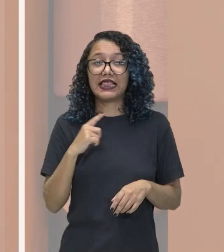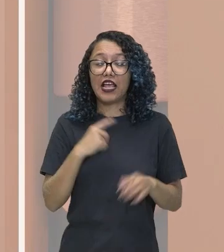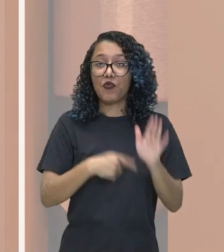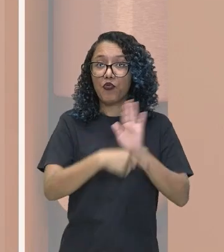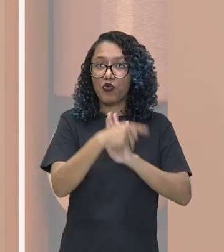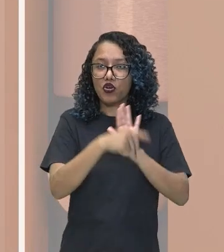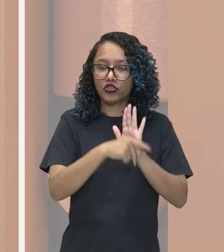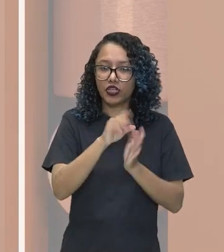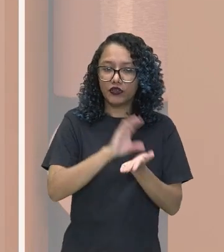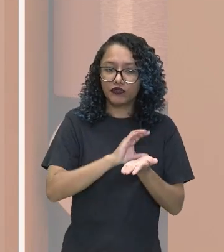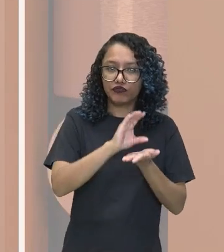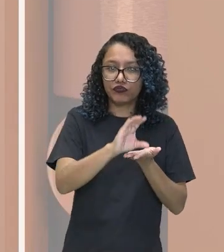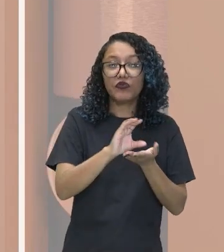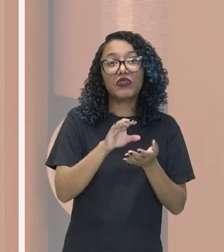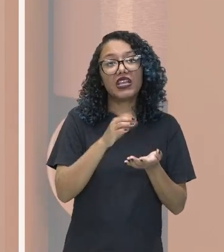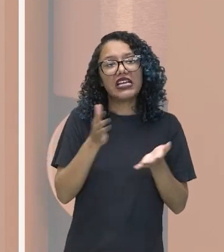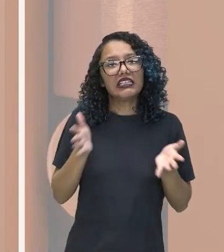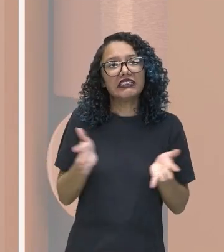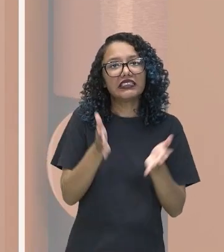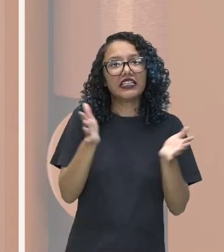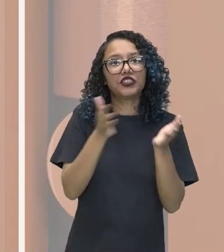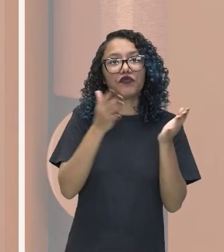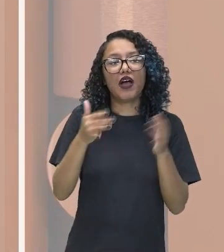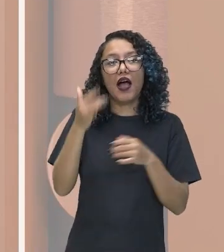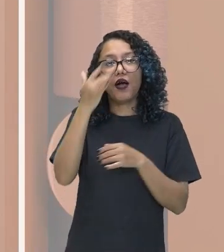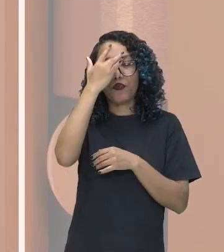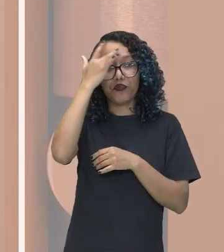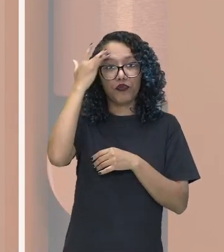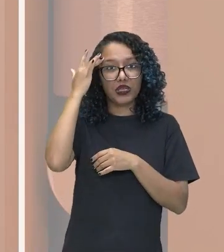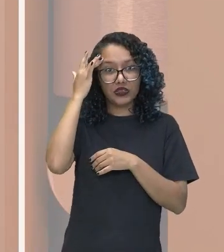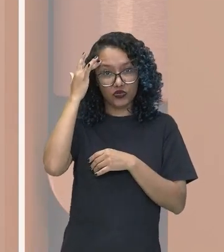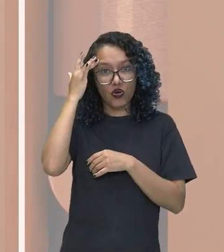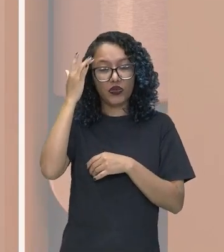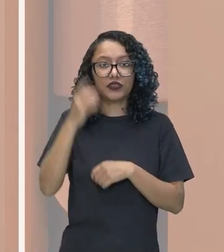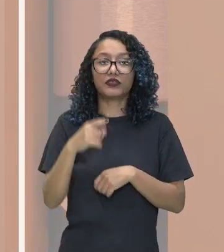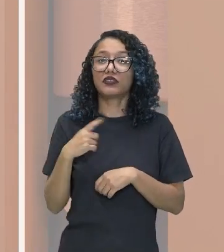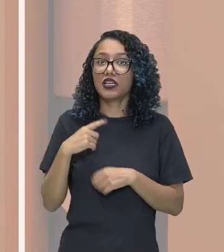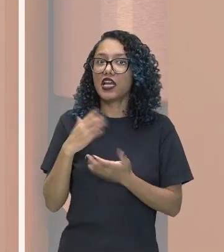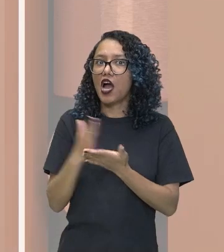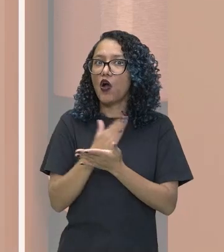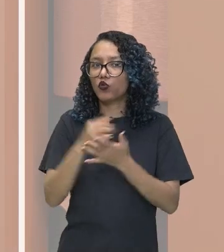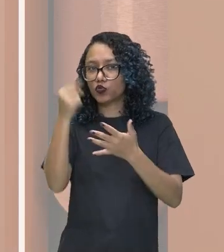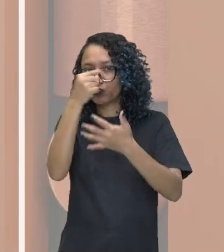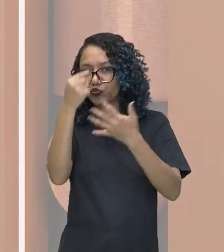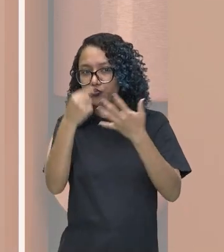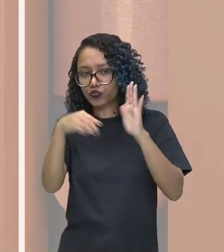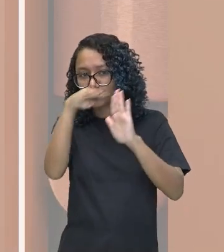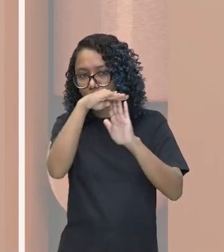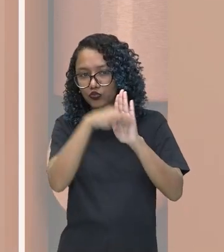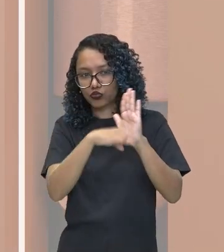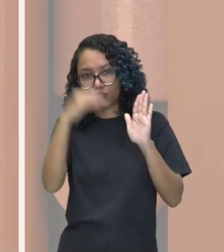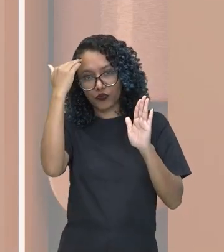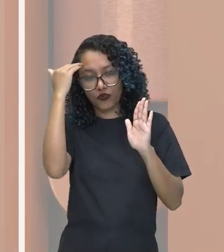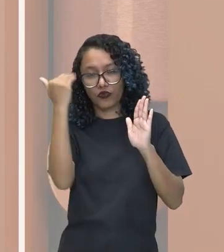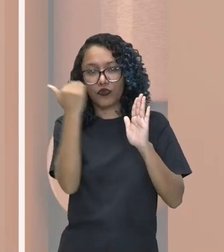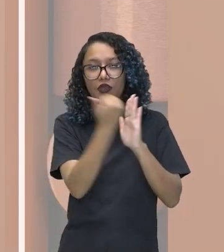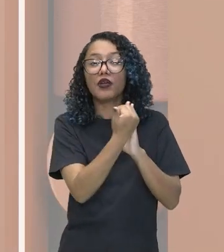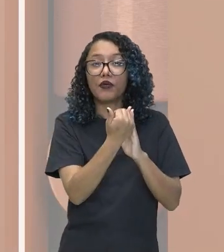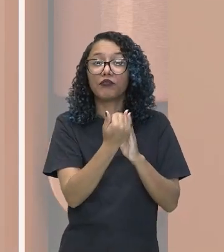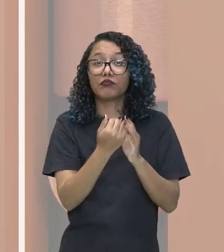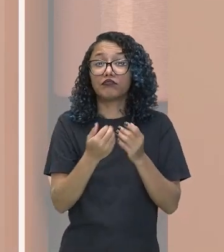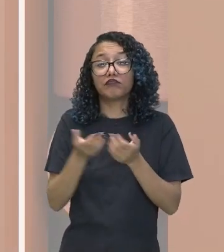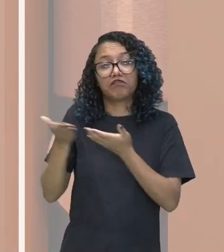maior migração de populações que tenham certos critérios atendidos a irem para esse